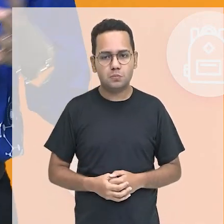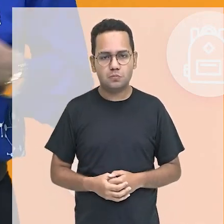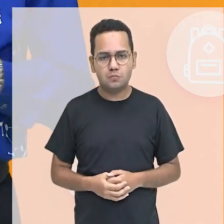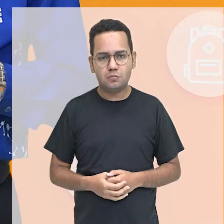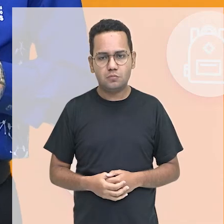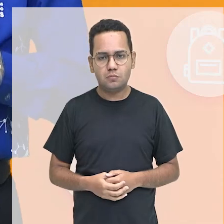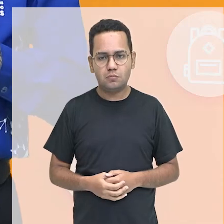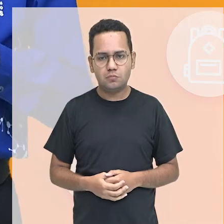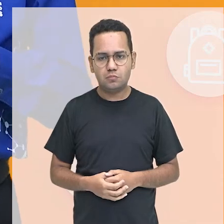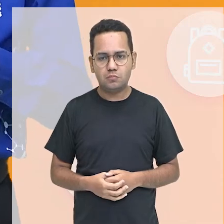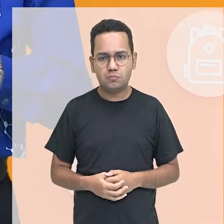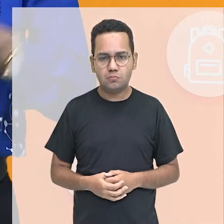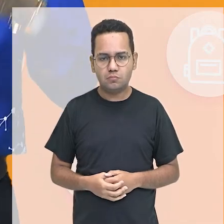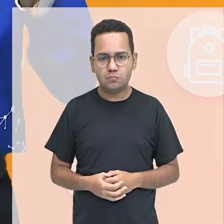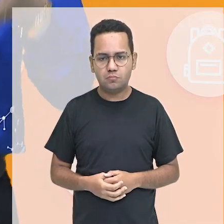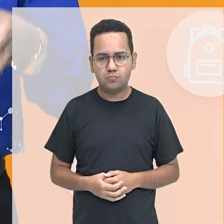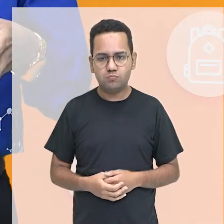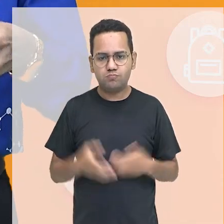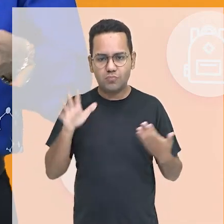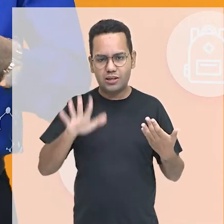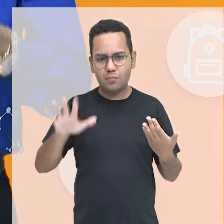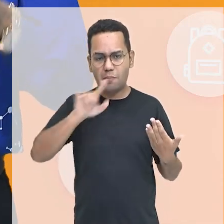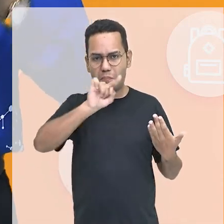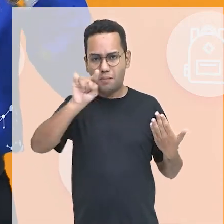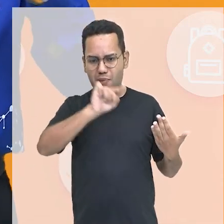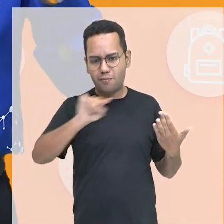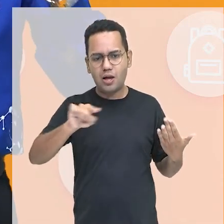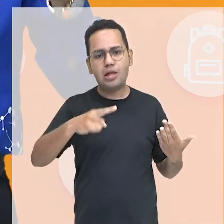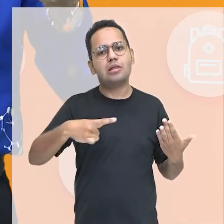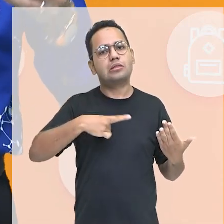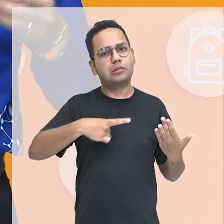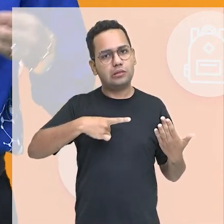tudo isso, gente, existe dentro dessa